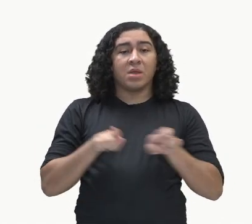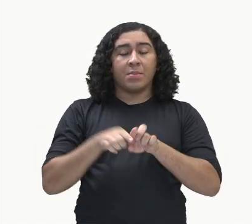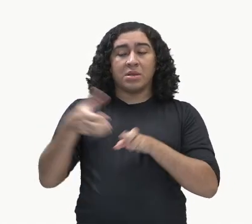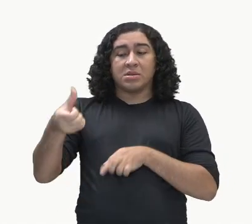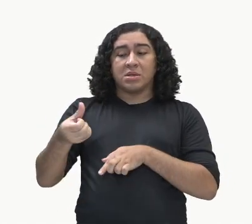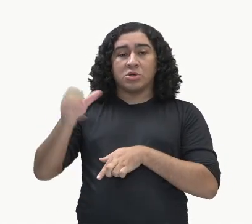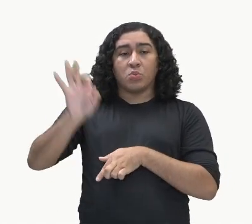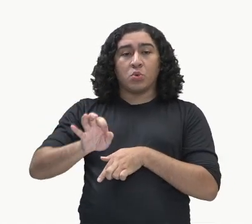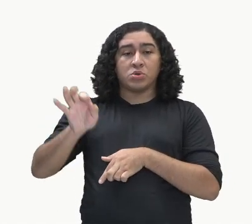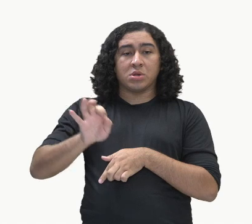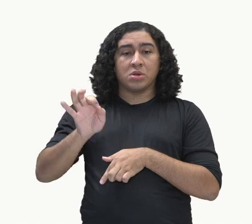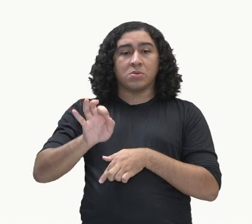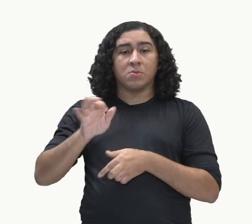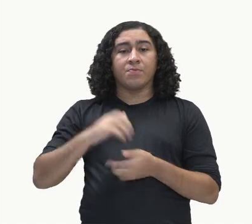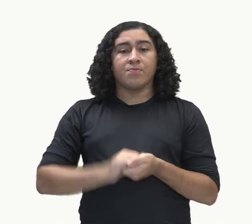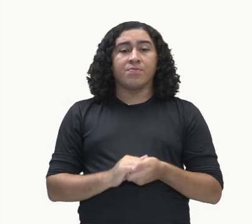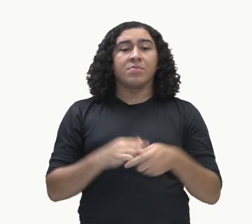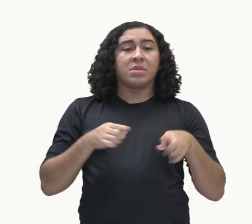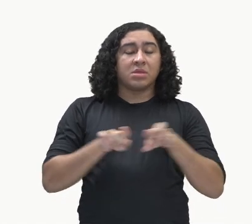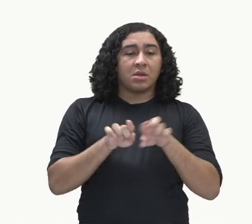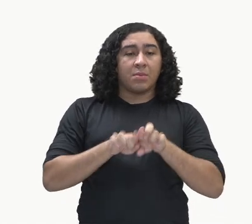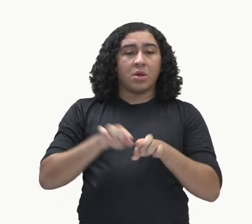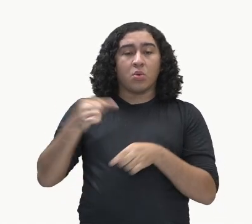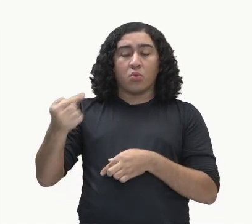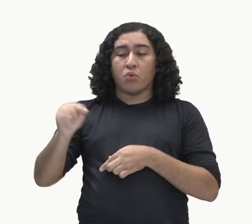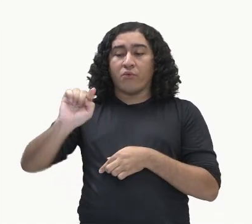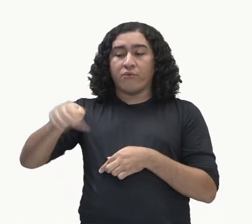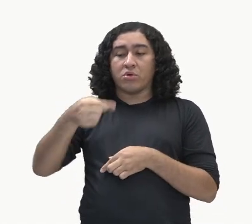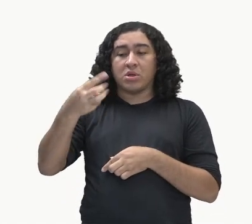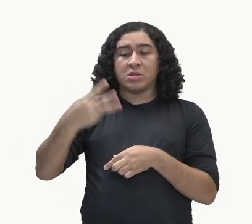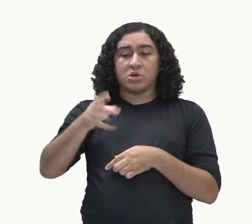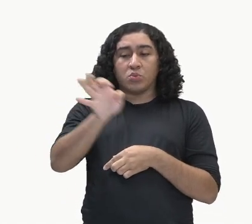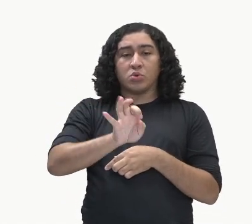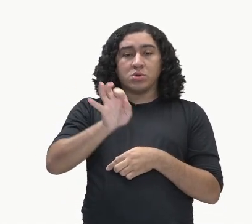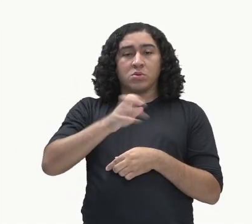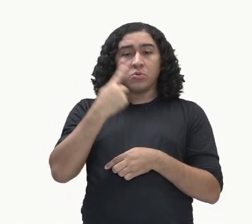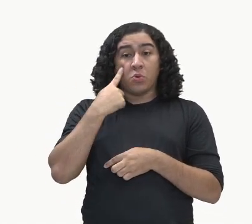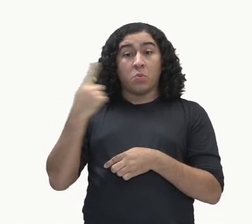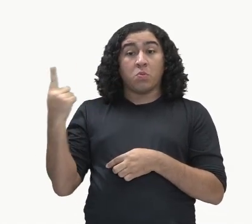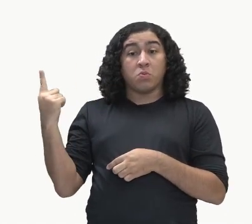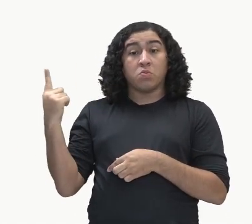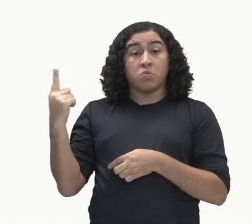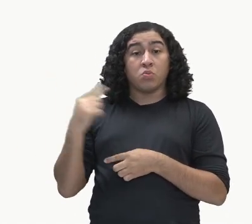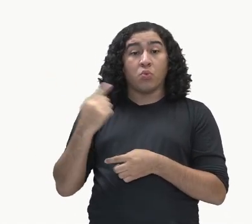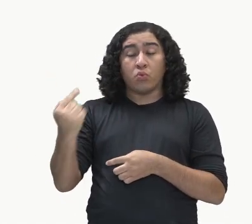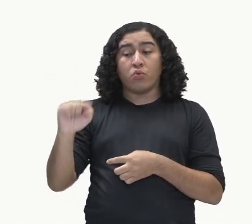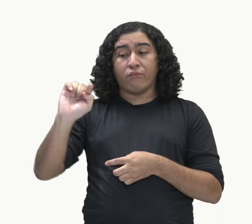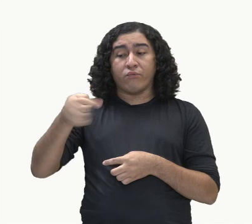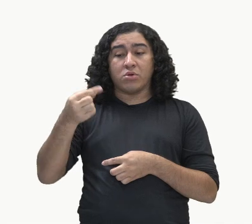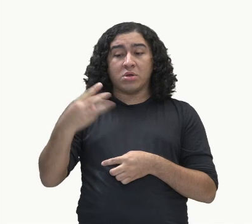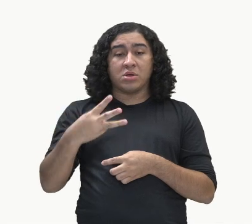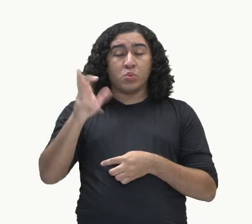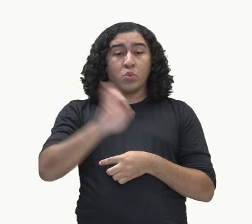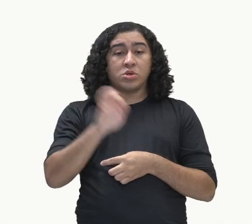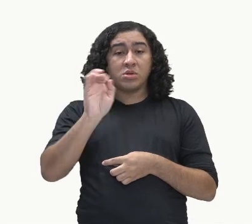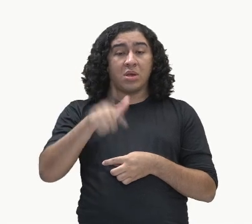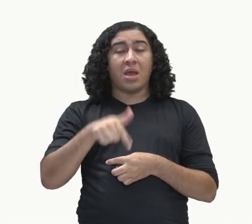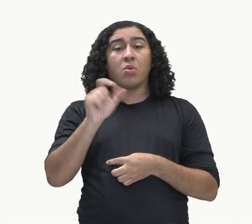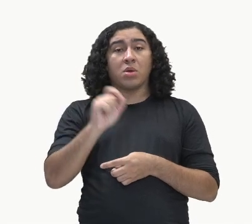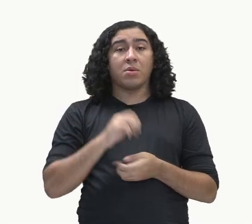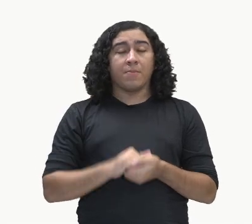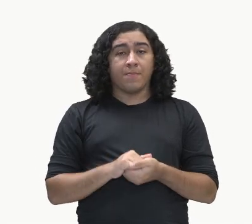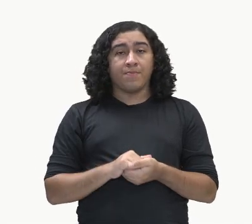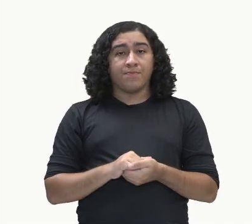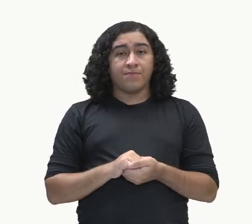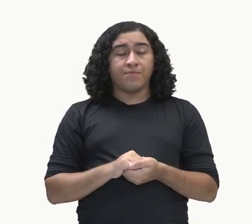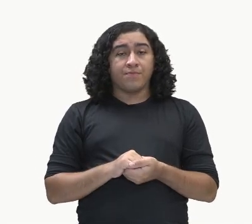ou Alaska Native. Olha só, observe isso aqui, que 1,3% são americanos nativos, né?